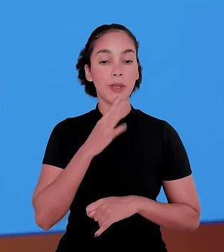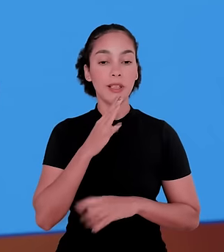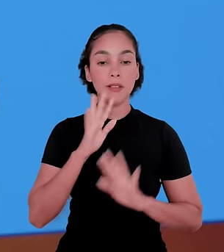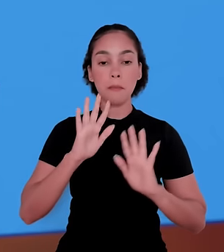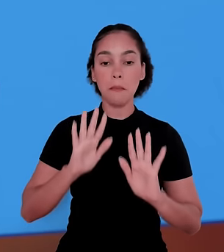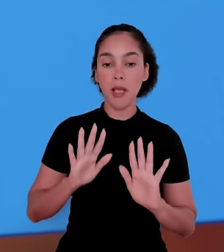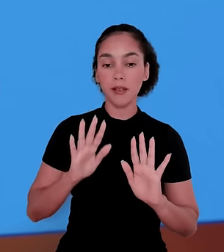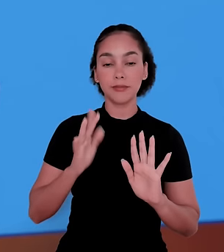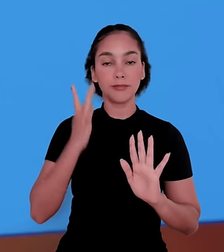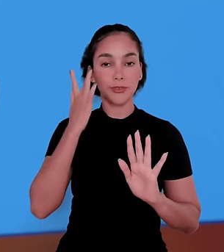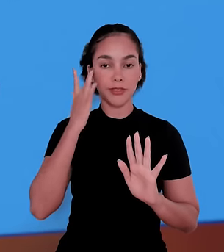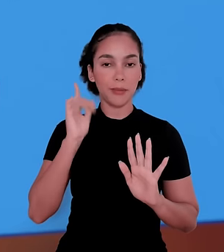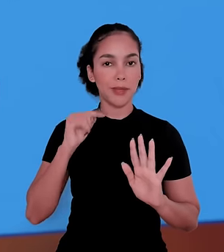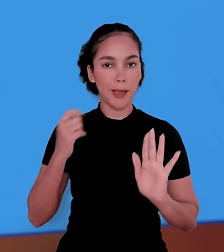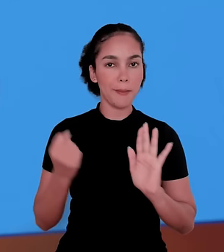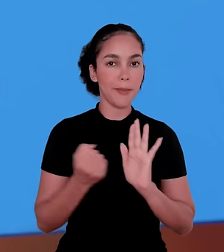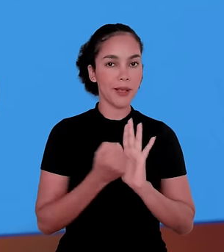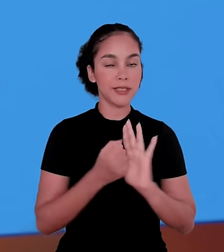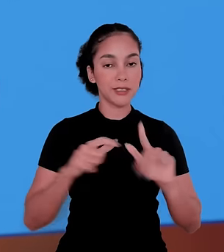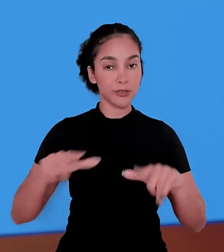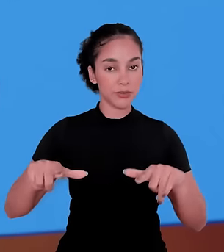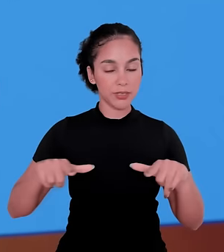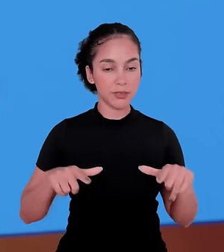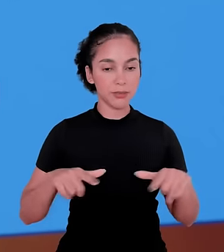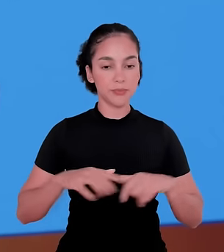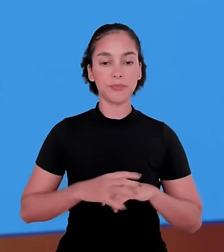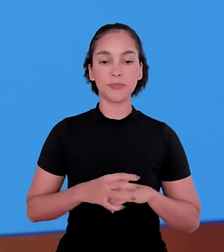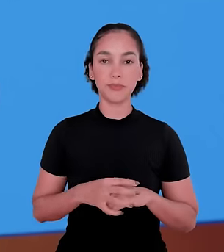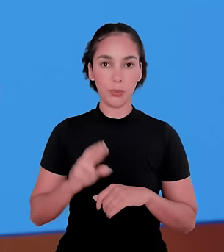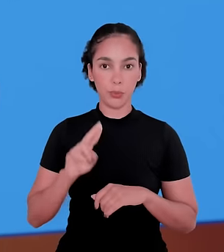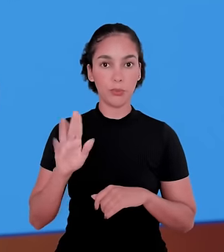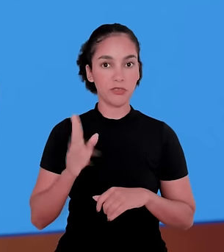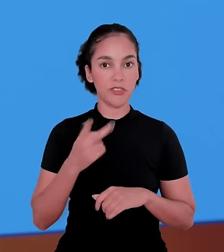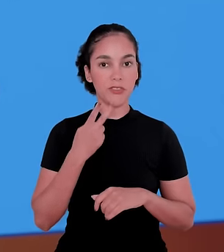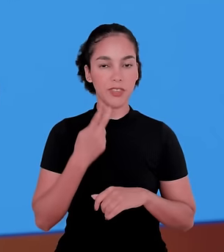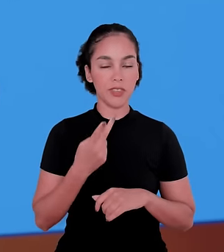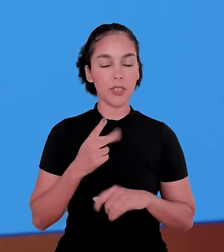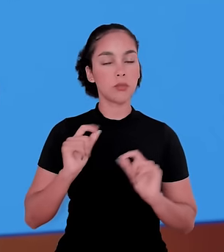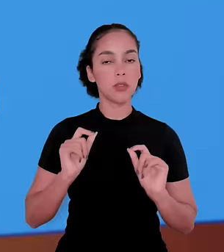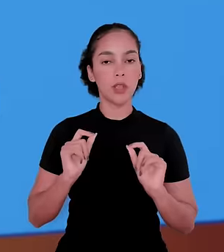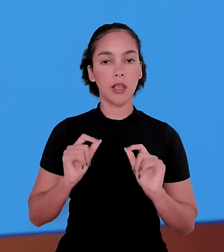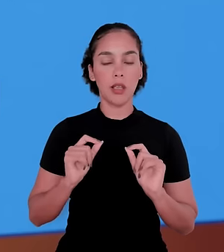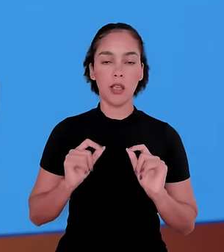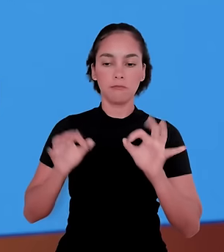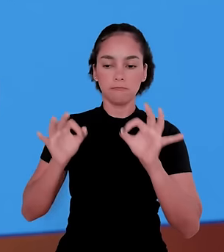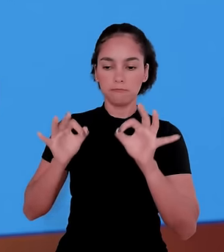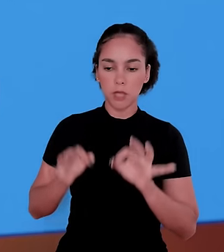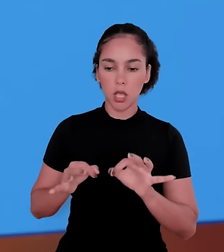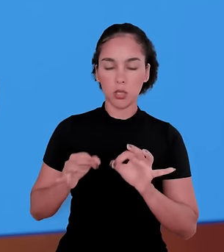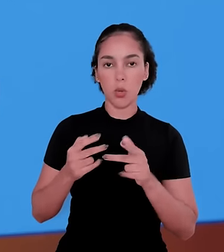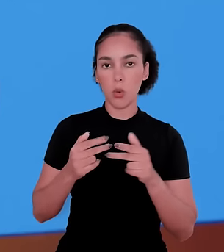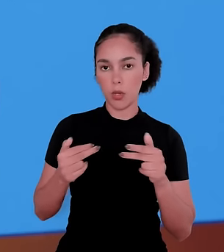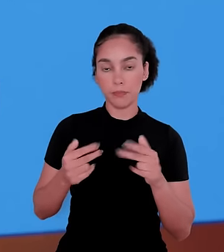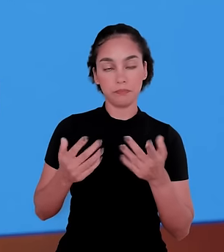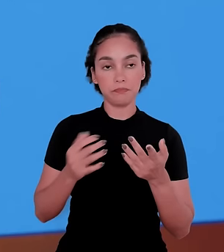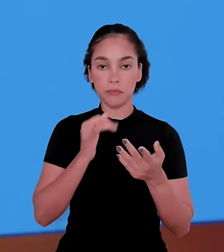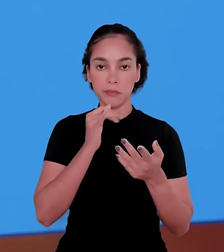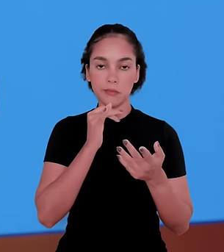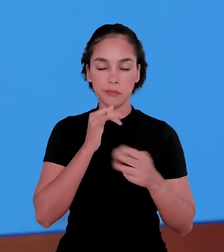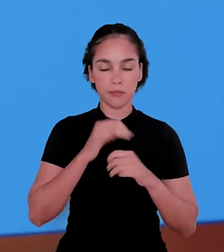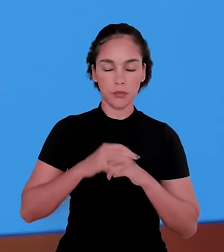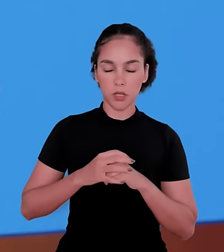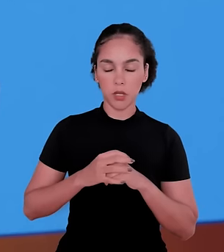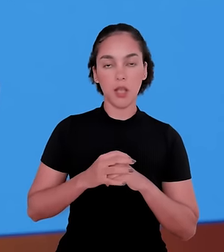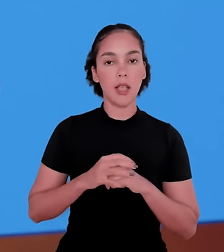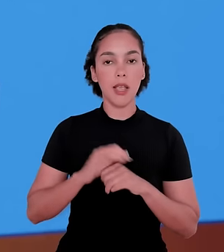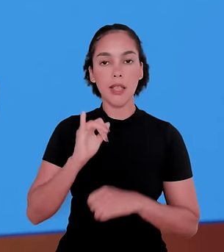não saiba que Esso é uma marca de certificação Ela vai como o nome diz certificar alguma coisa então por exemplo aquelas marcas que